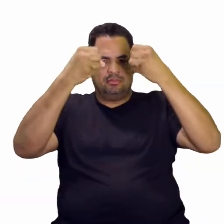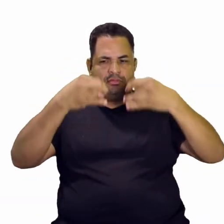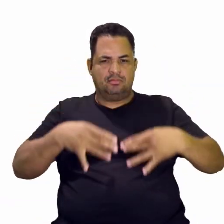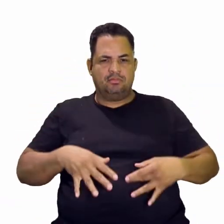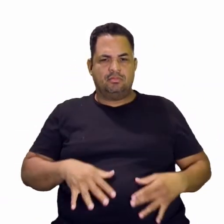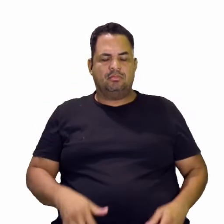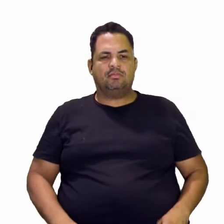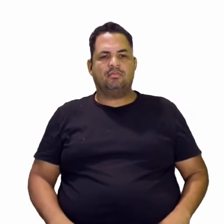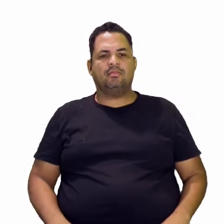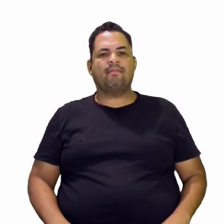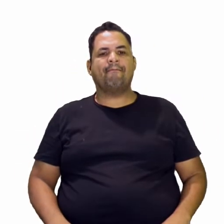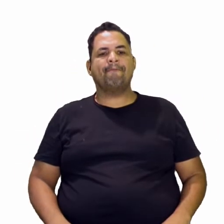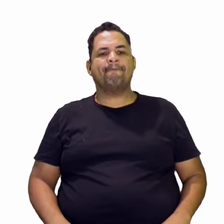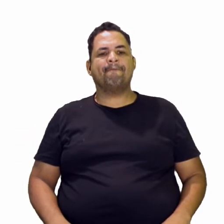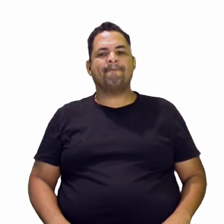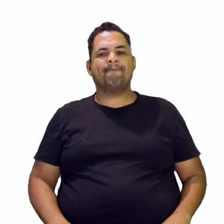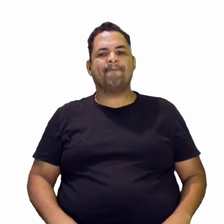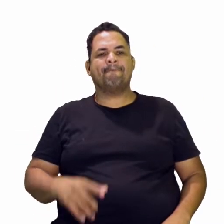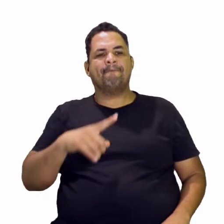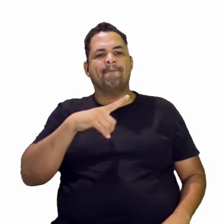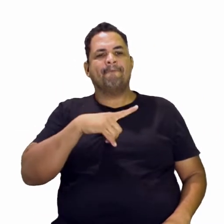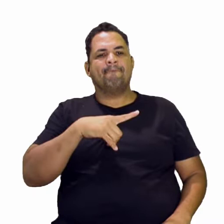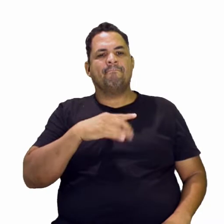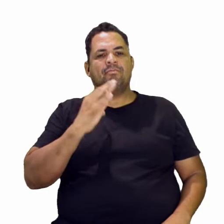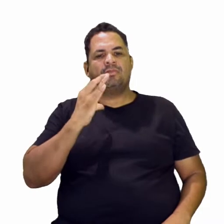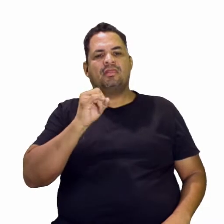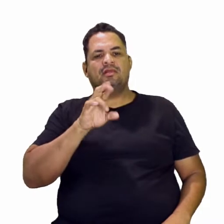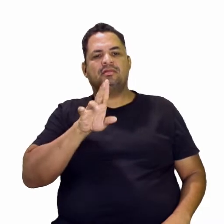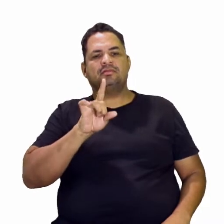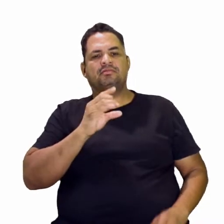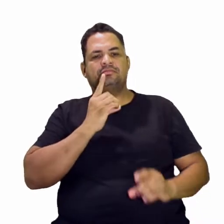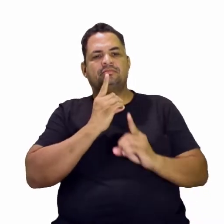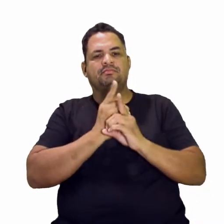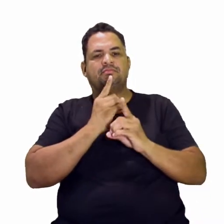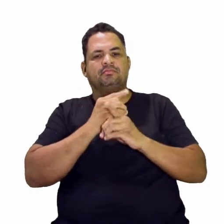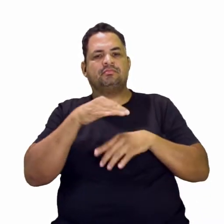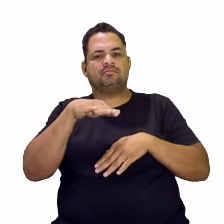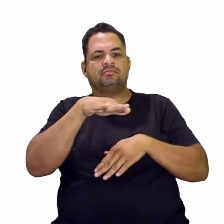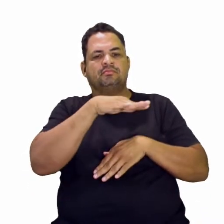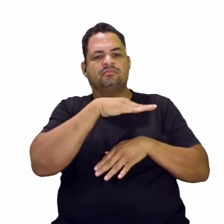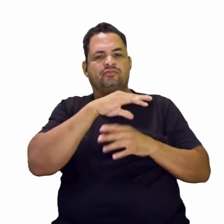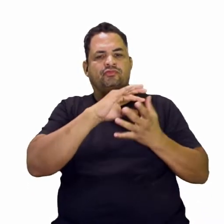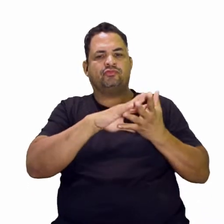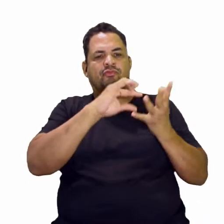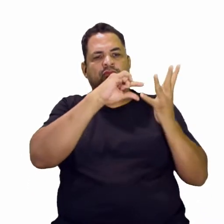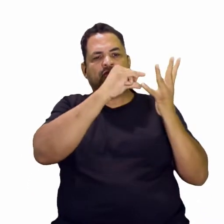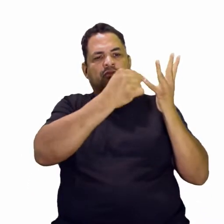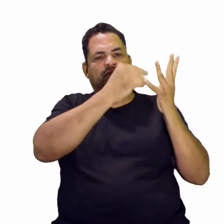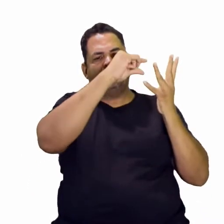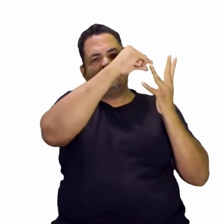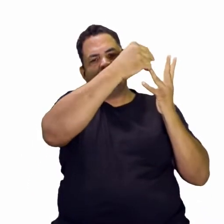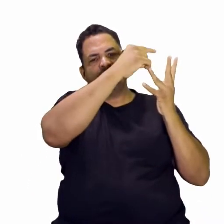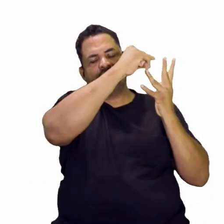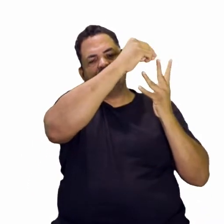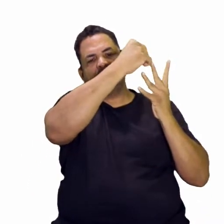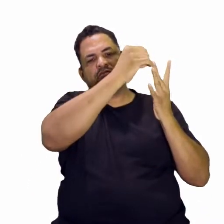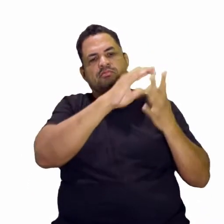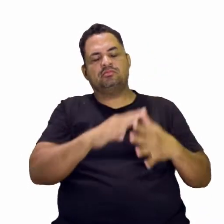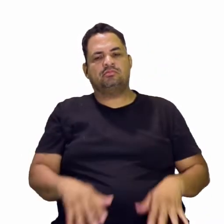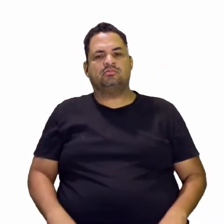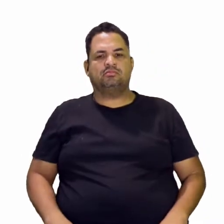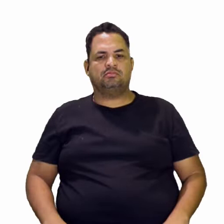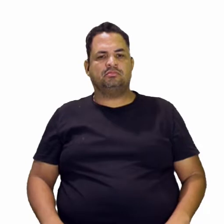lá. Então, as ceras. Elas são encontradas na superfície das folhas dos